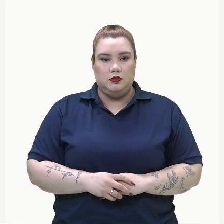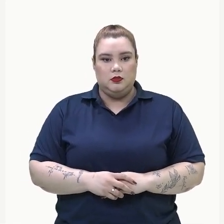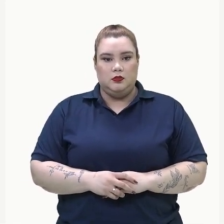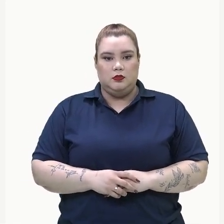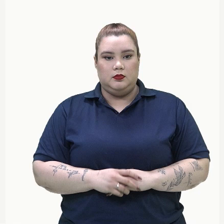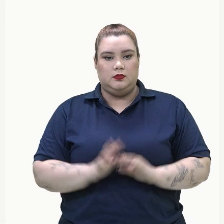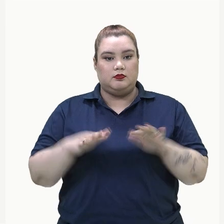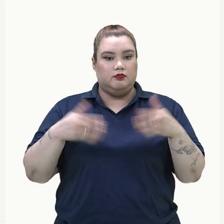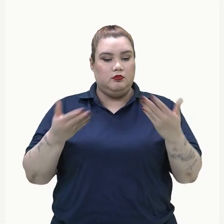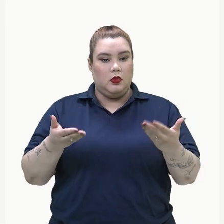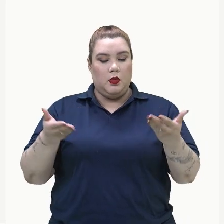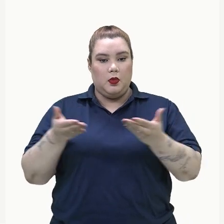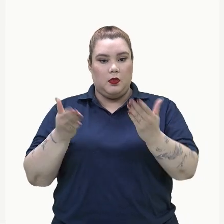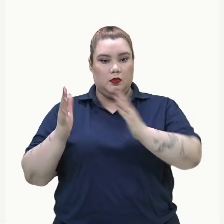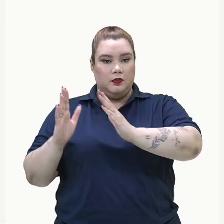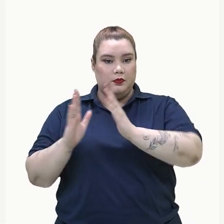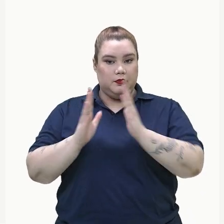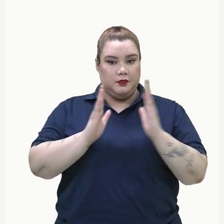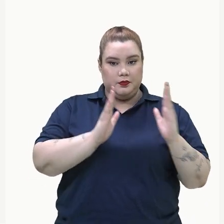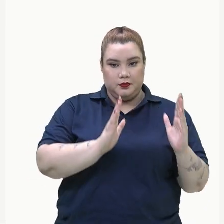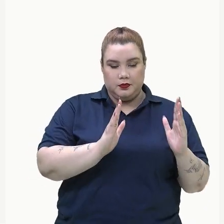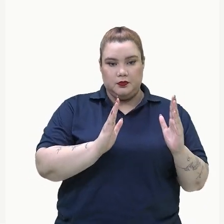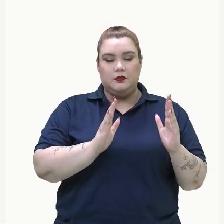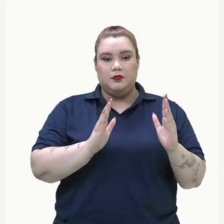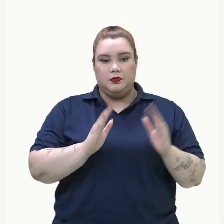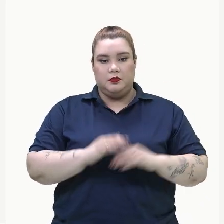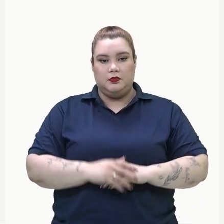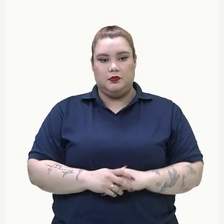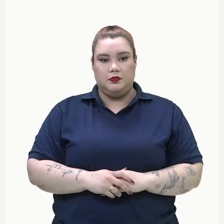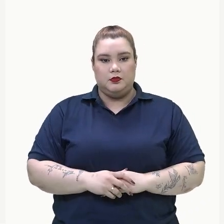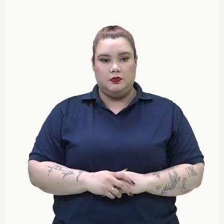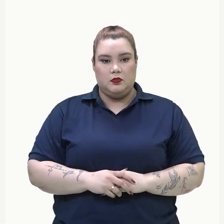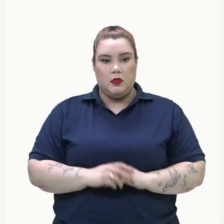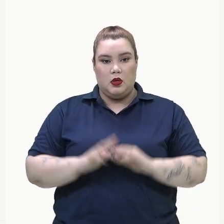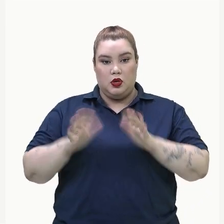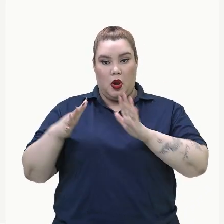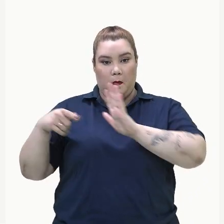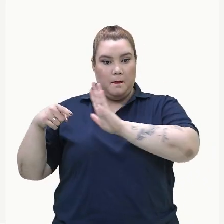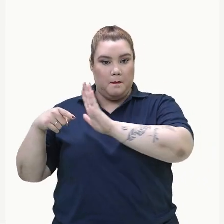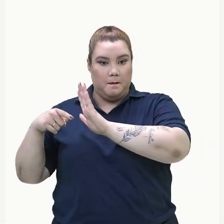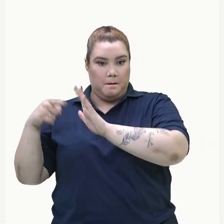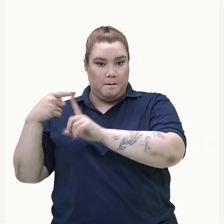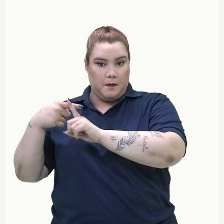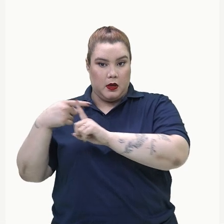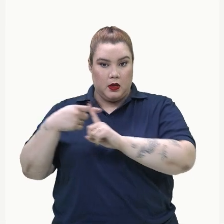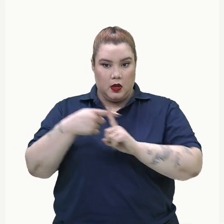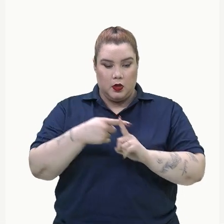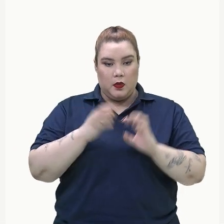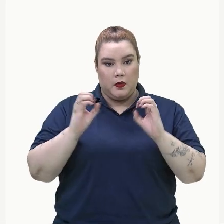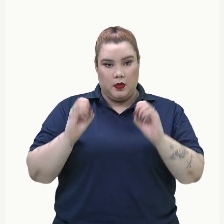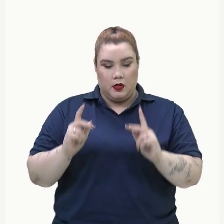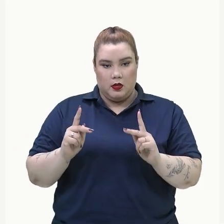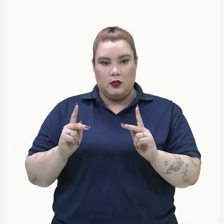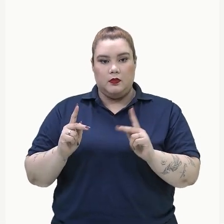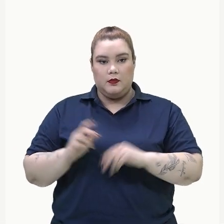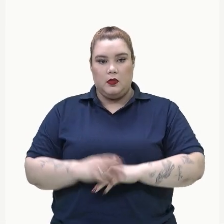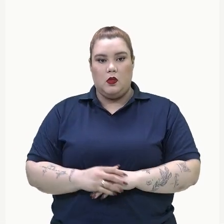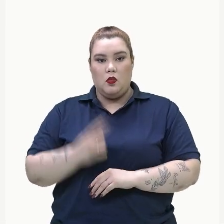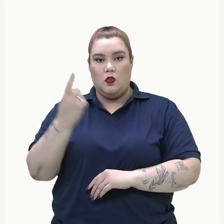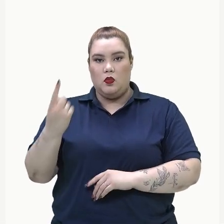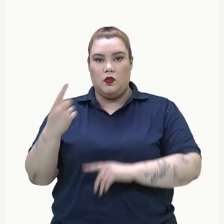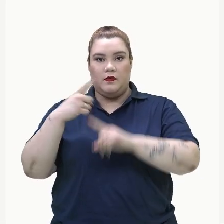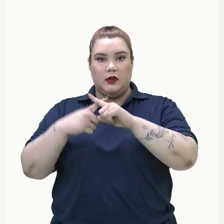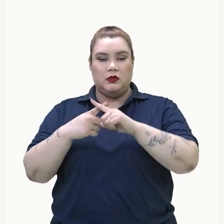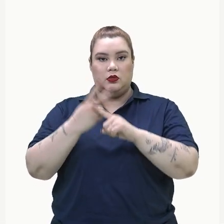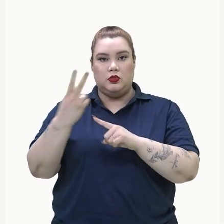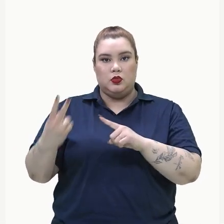Vamos agora para a próxima operação, já nesse sentido aqui, ó. 1 vezes 2 vezes